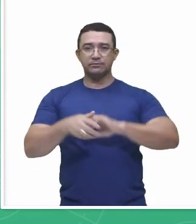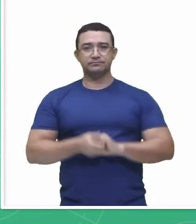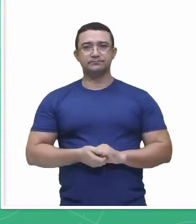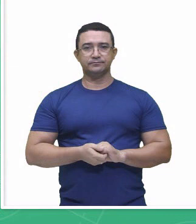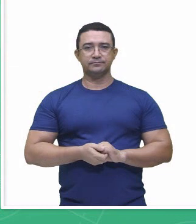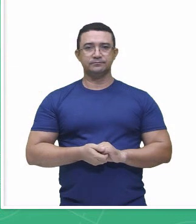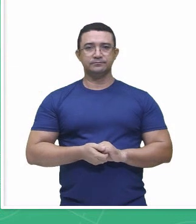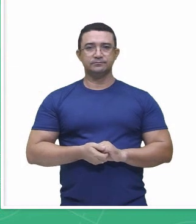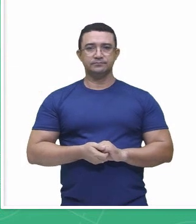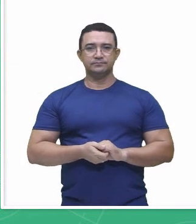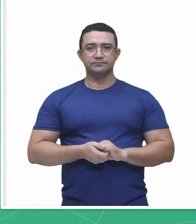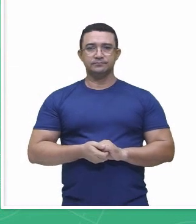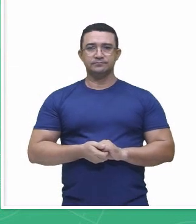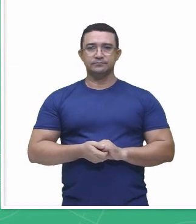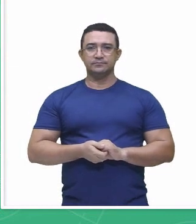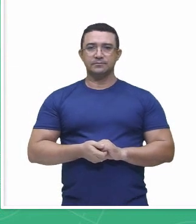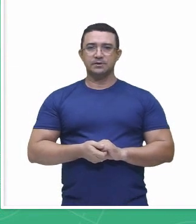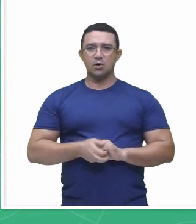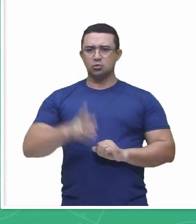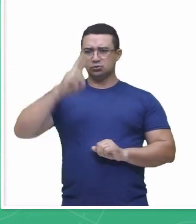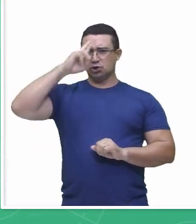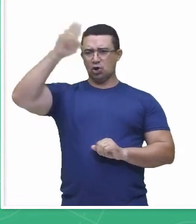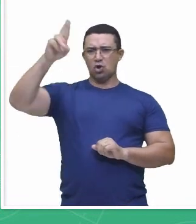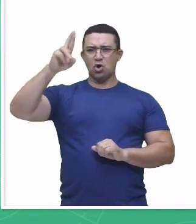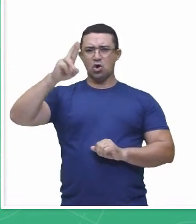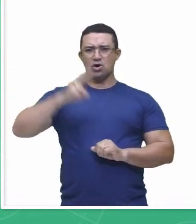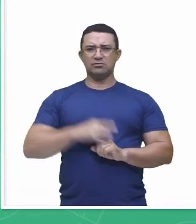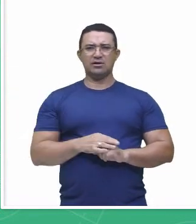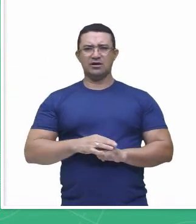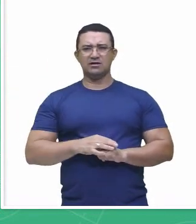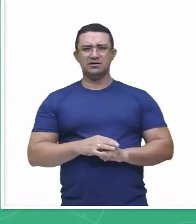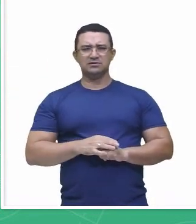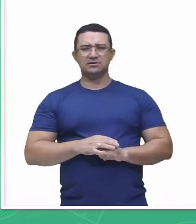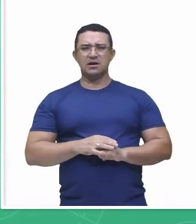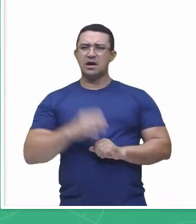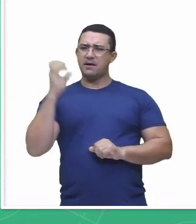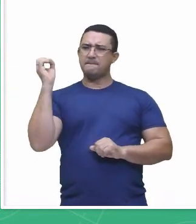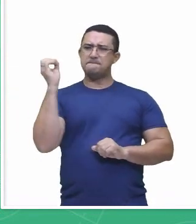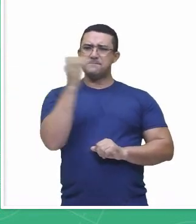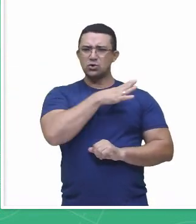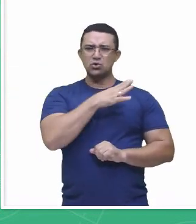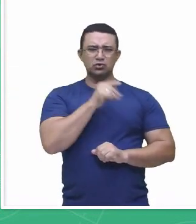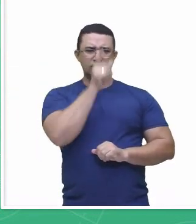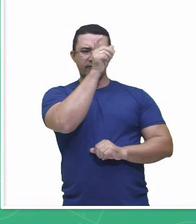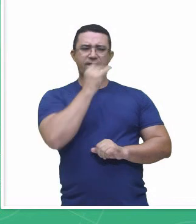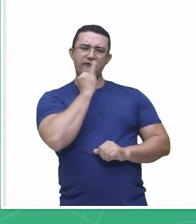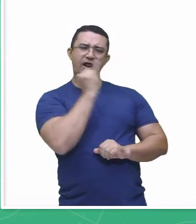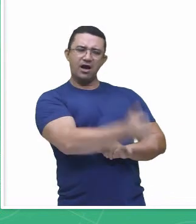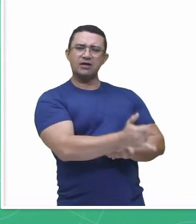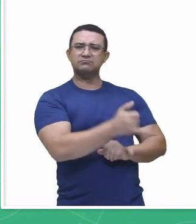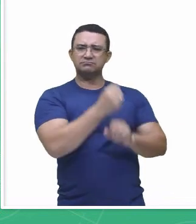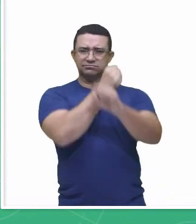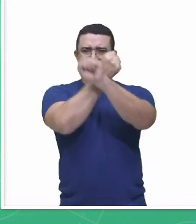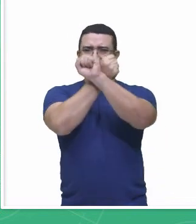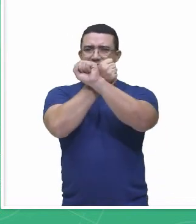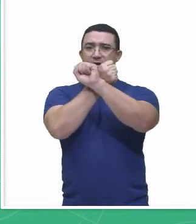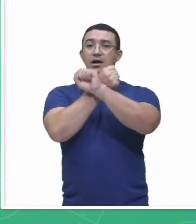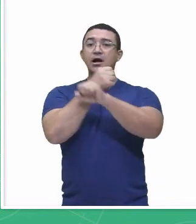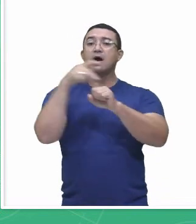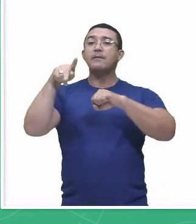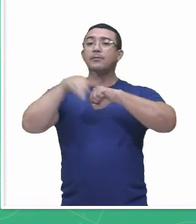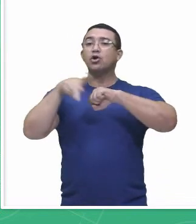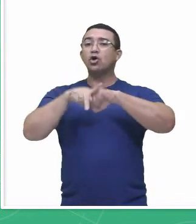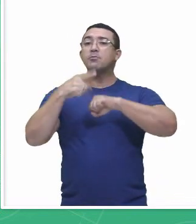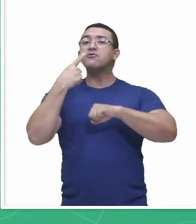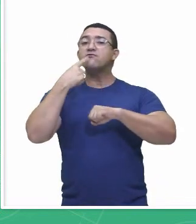senhores tratando-os como brutos, os escravos adorando-os e temendo-os como deuses, os pronomes destacados